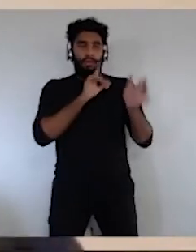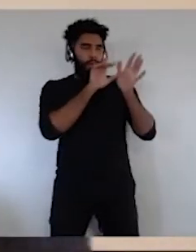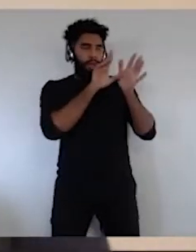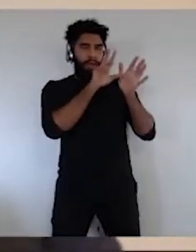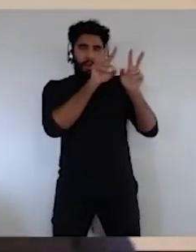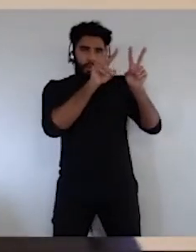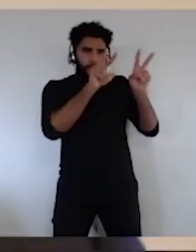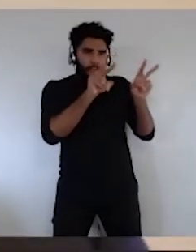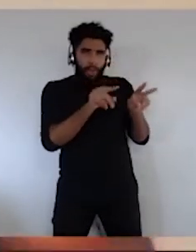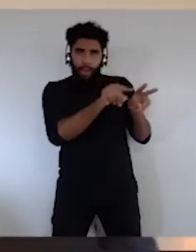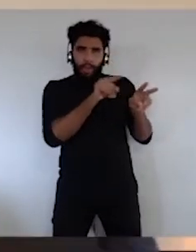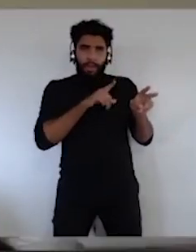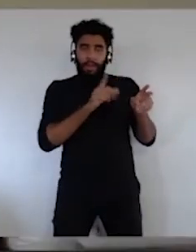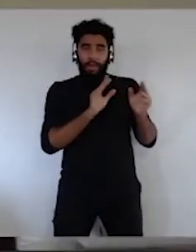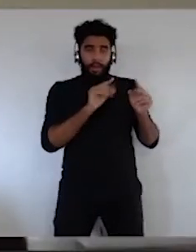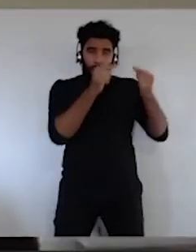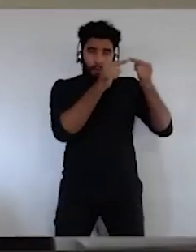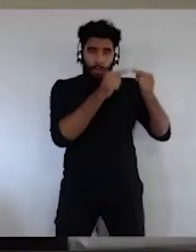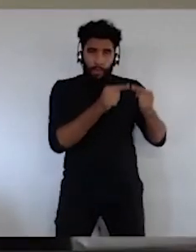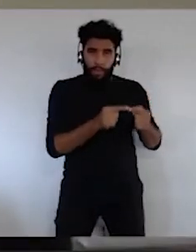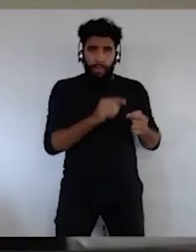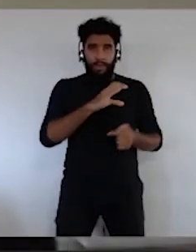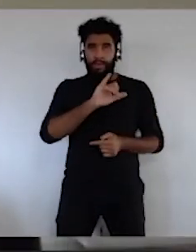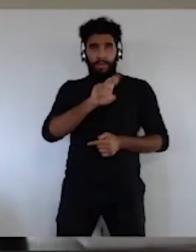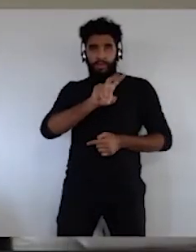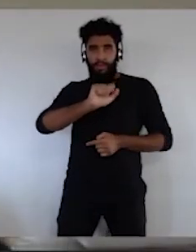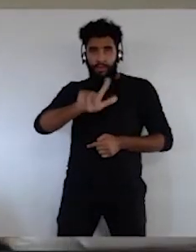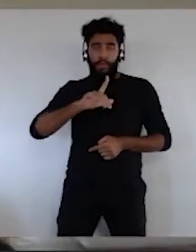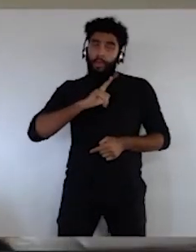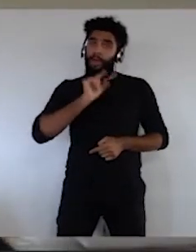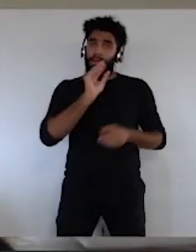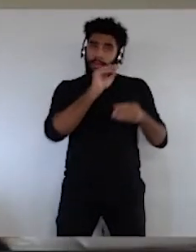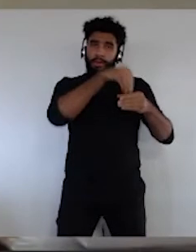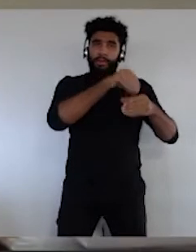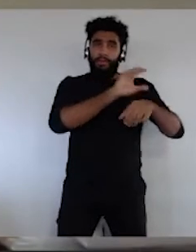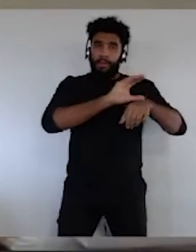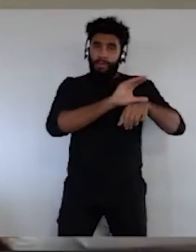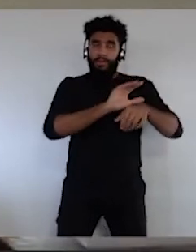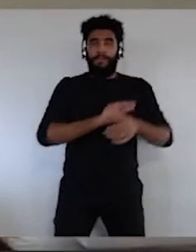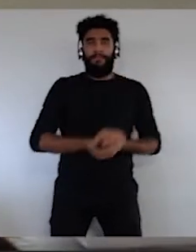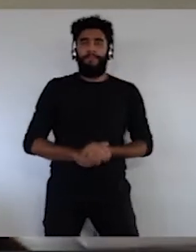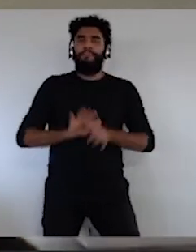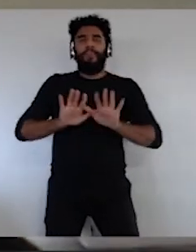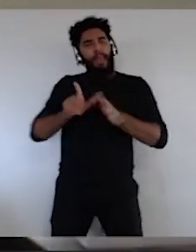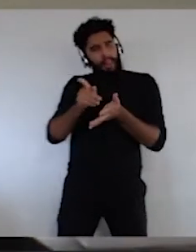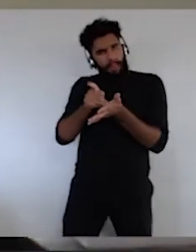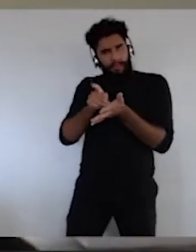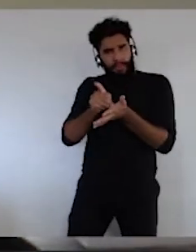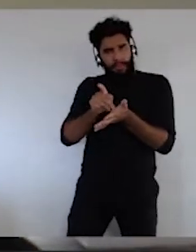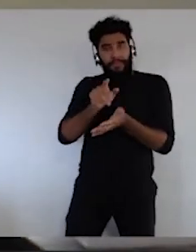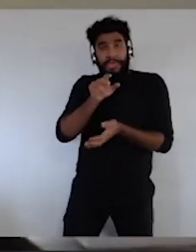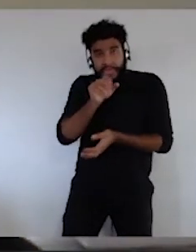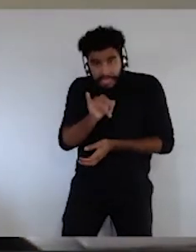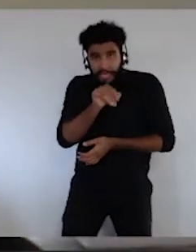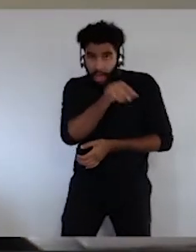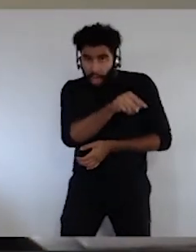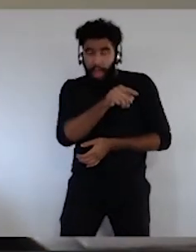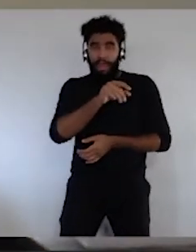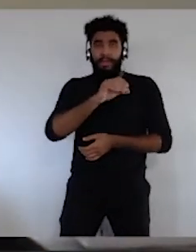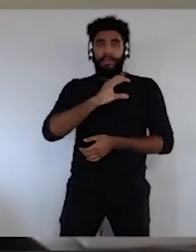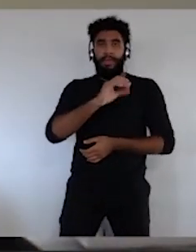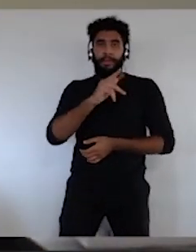contrário do que está escrito ali. Se o Código de Processo não é bom, vamos fazer uma campanha no Congresso Nacional e dizer, não, o pedido de vista terá